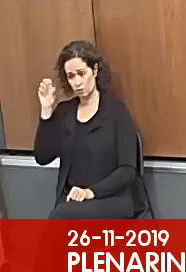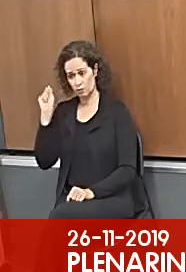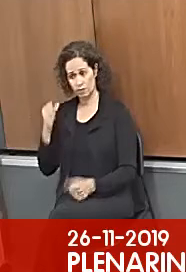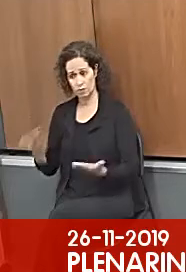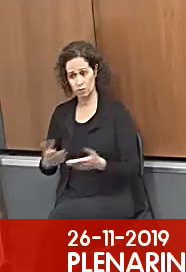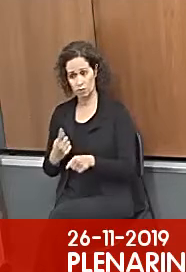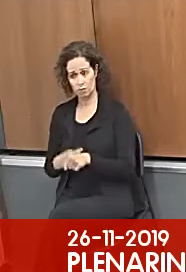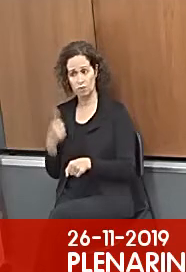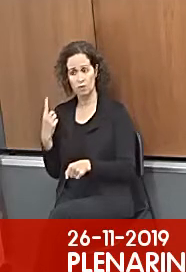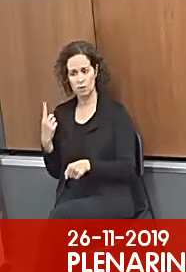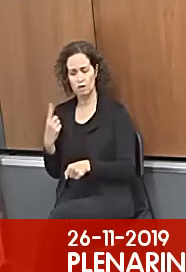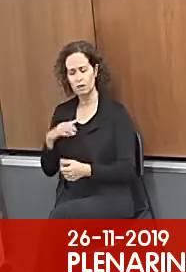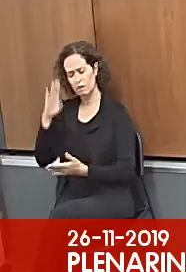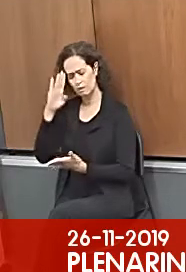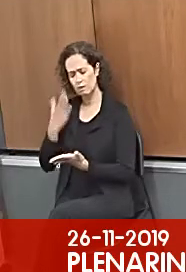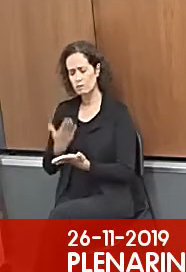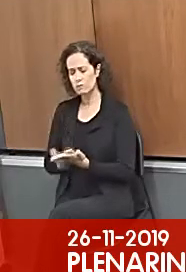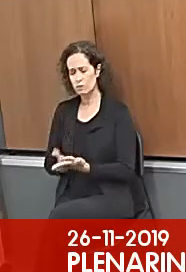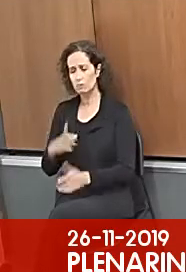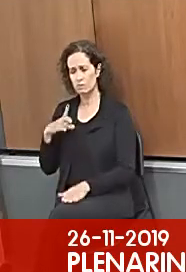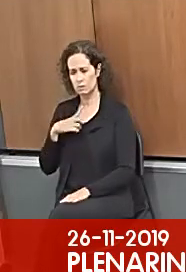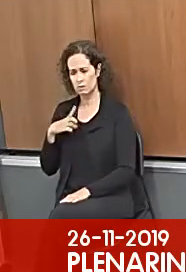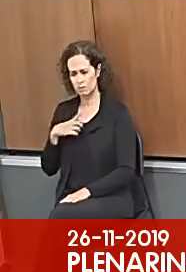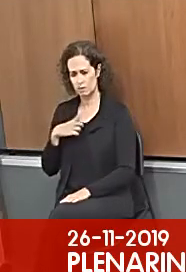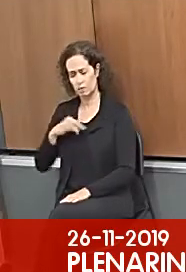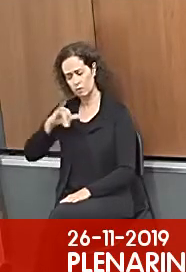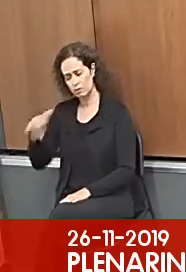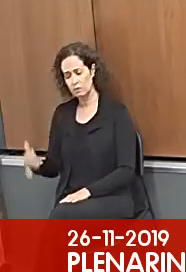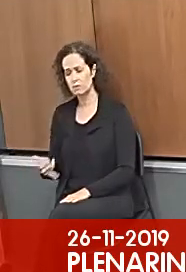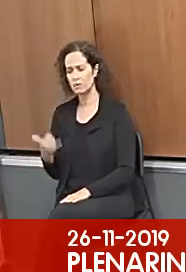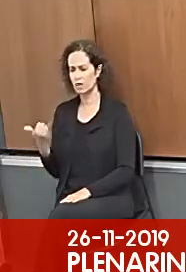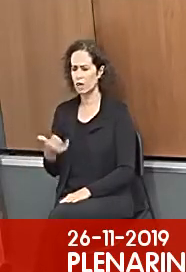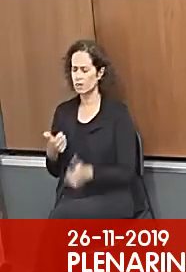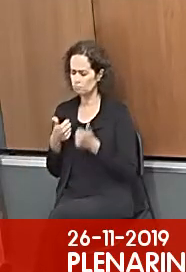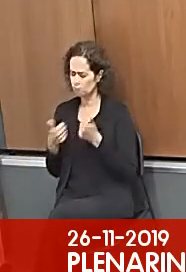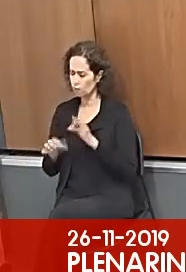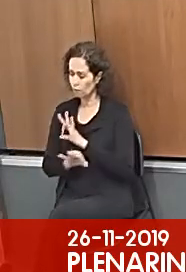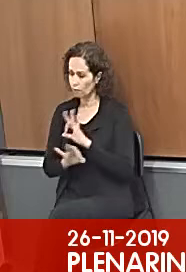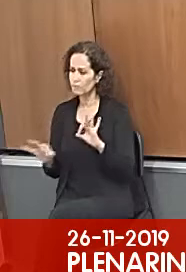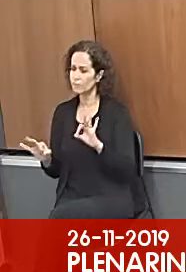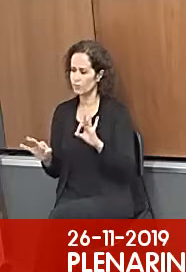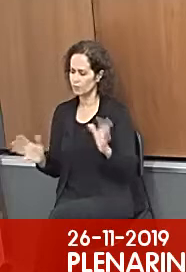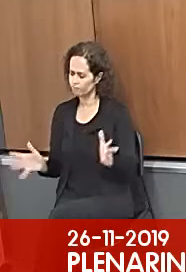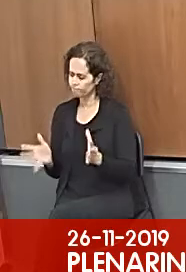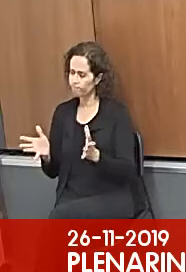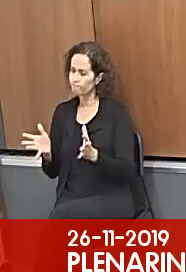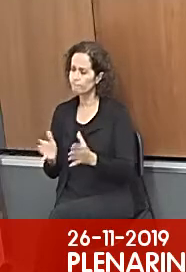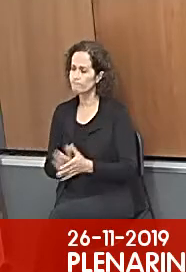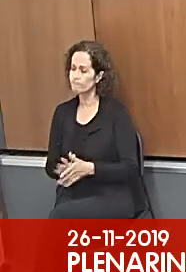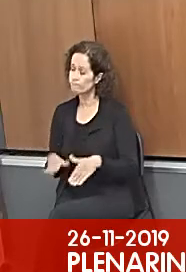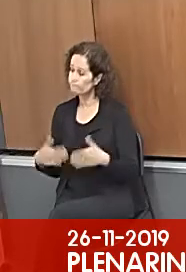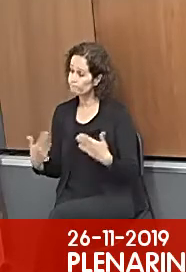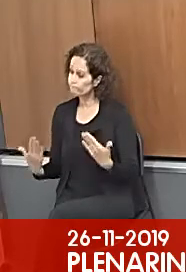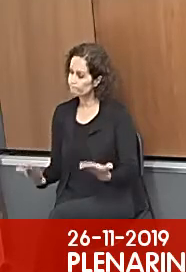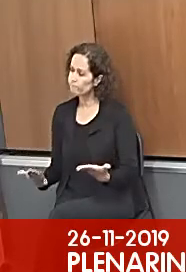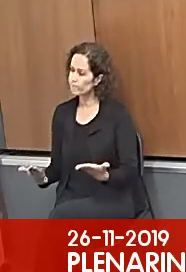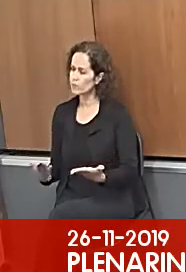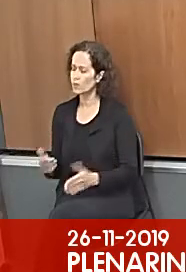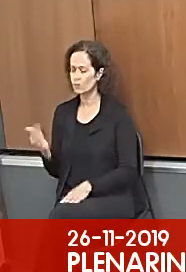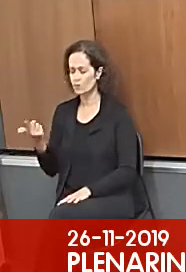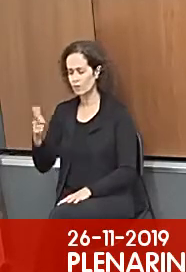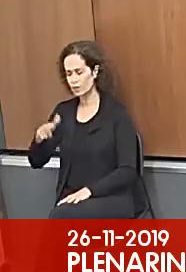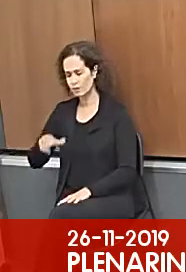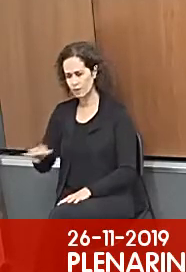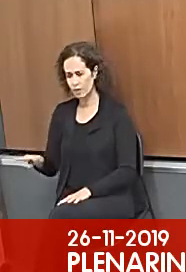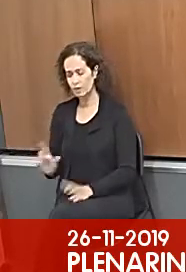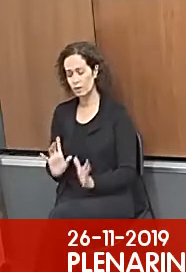Então, acredito que nós temos uma grande chance de ter sucesso nesse projeto. Então, conto, né, mais uma vez aí